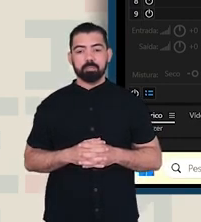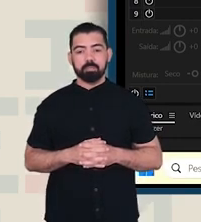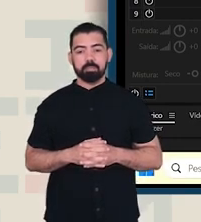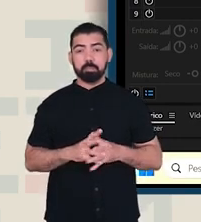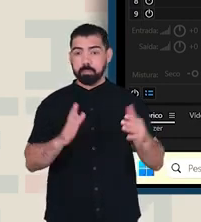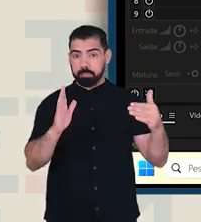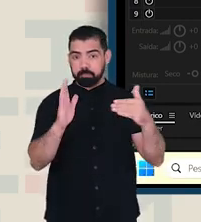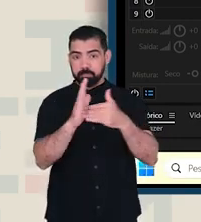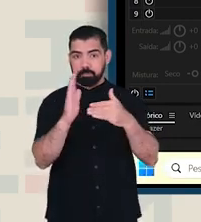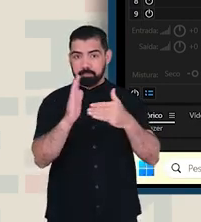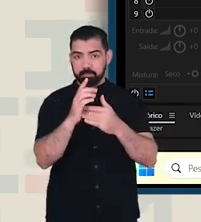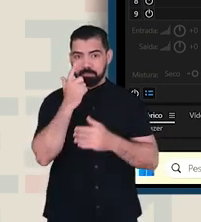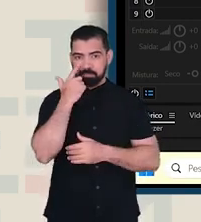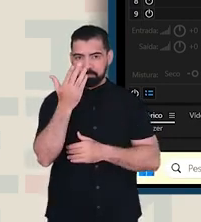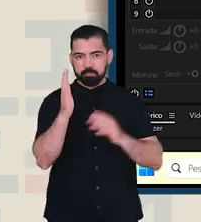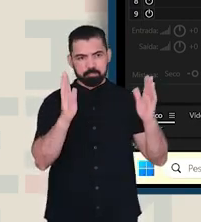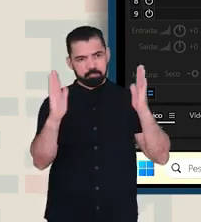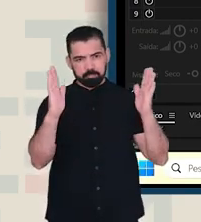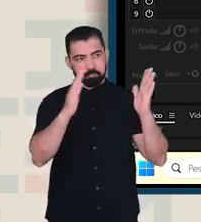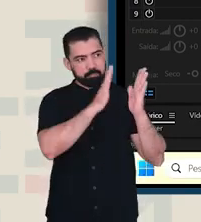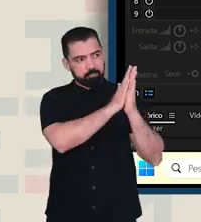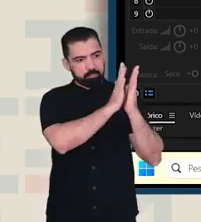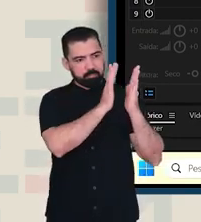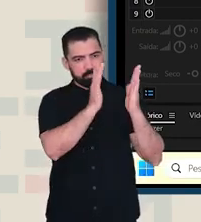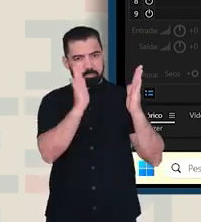Mais ou menos até aqui.